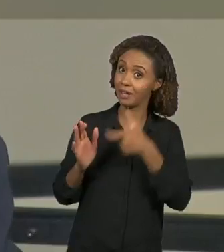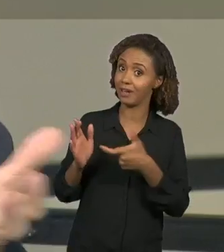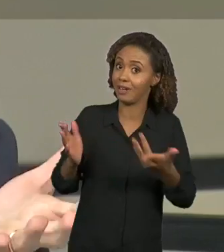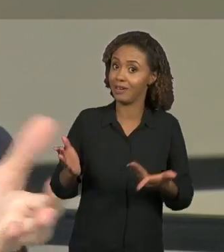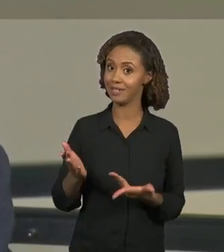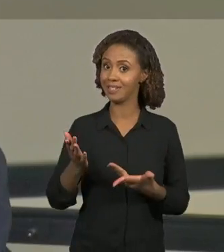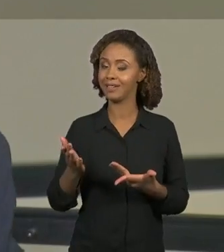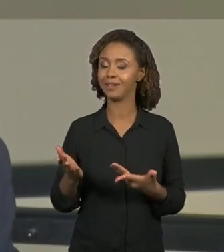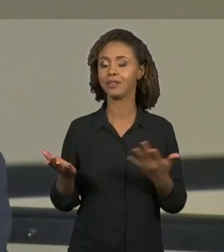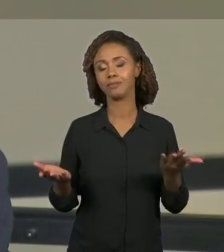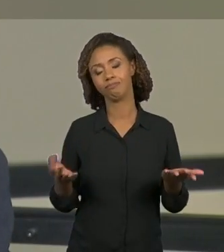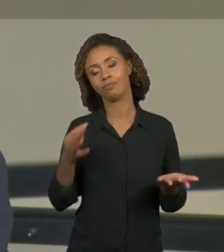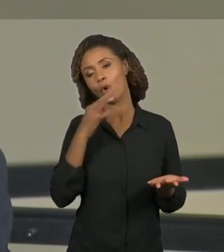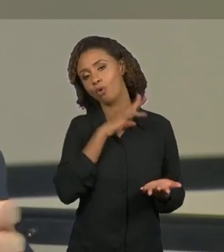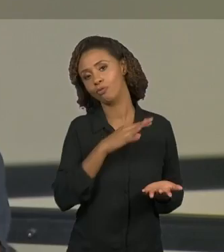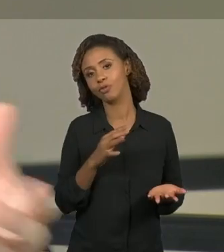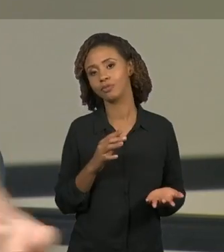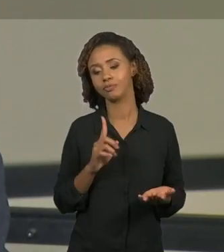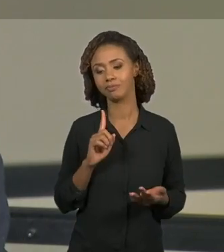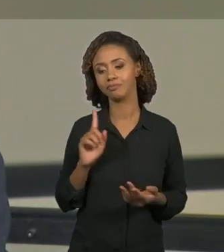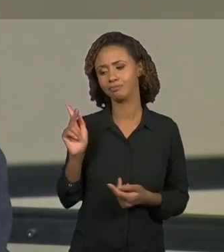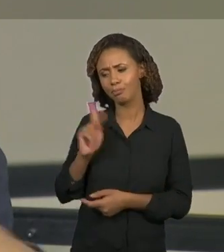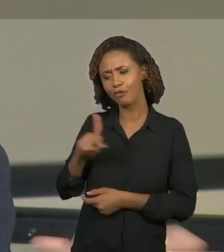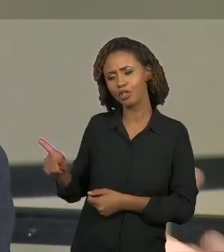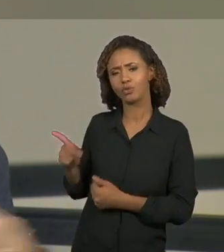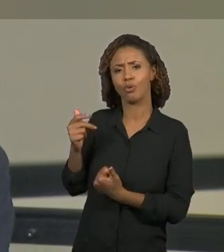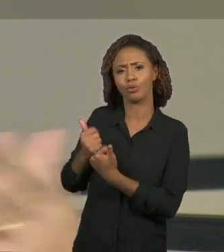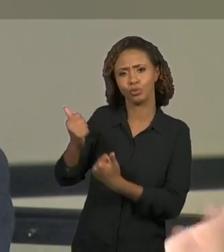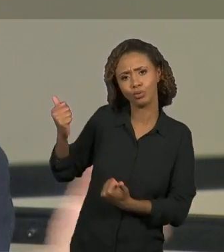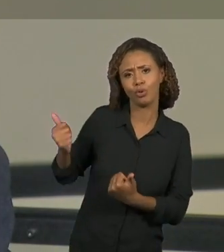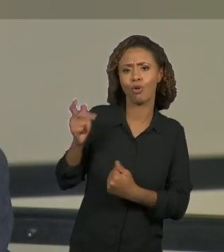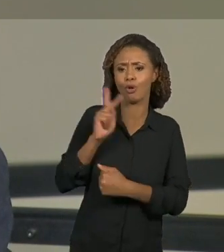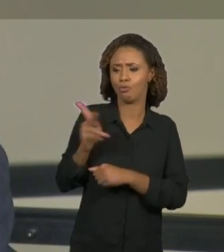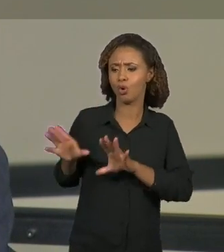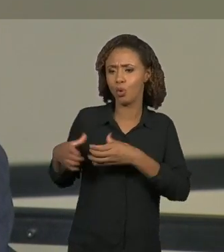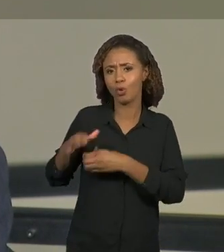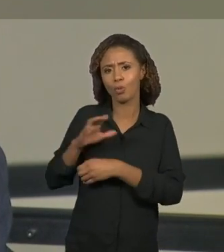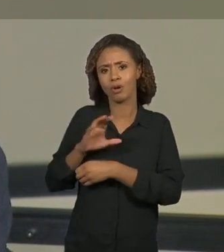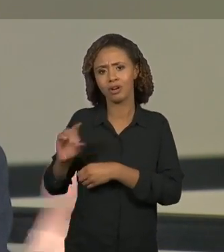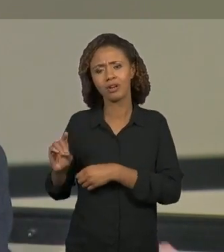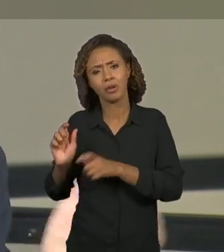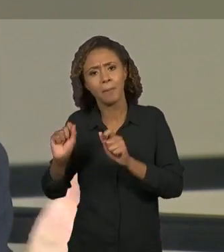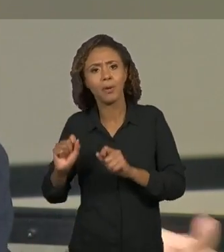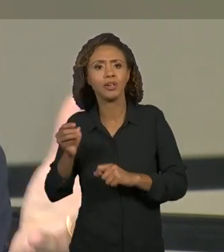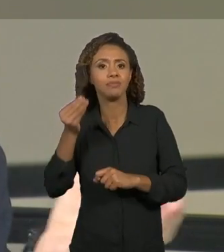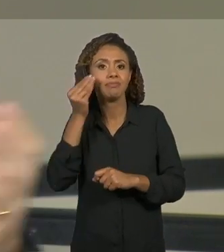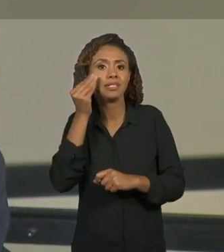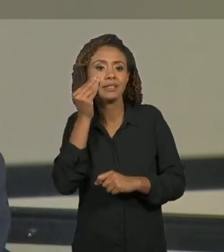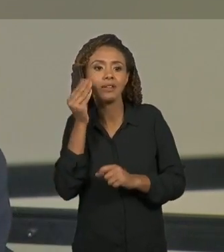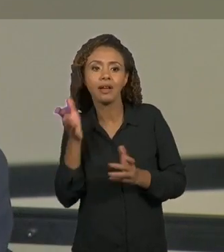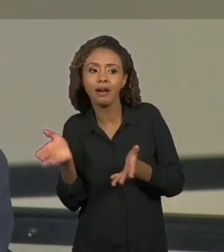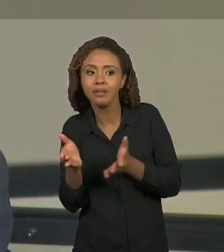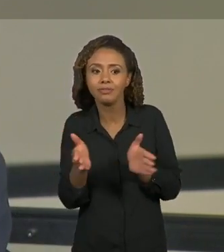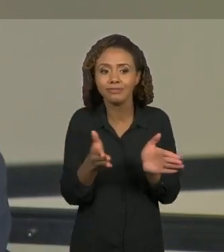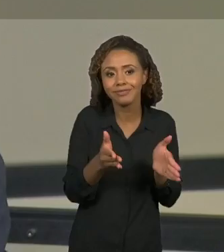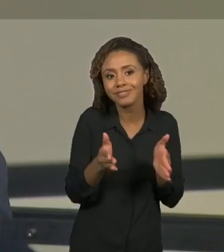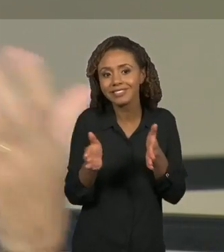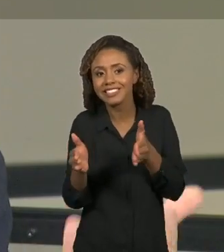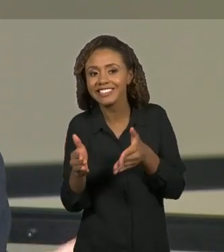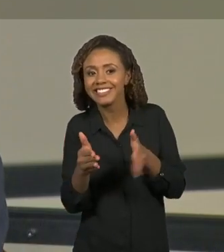área tal mas é claro docente do turno e pode tentar fazer a vi várias